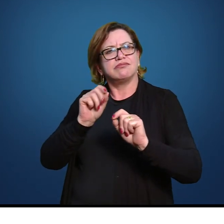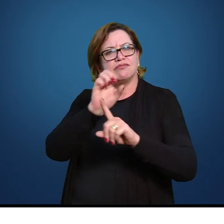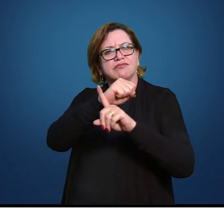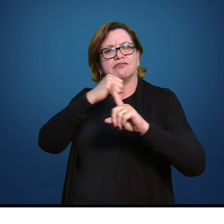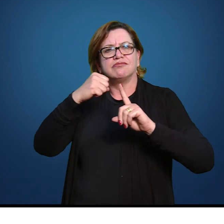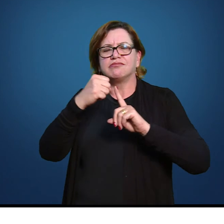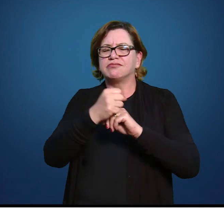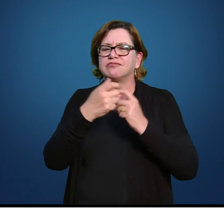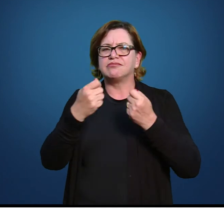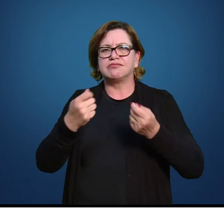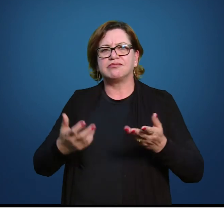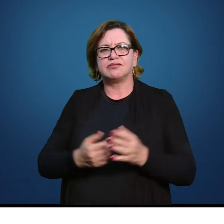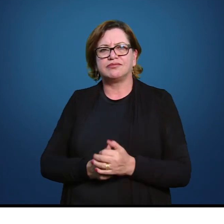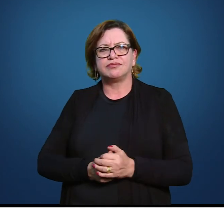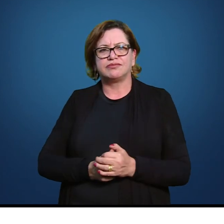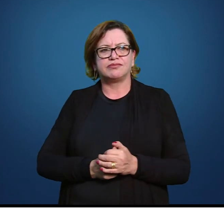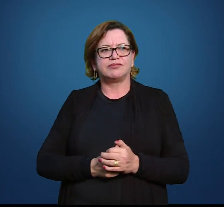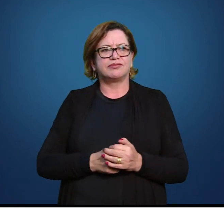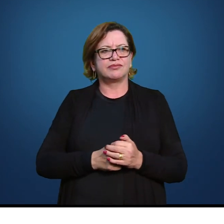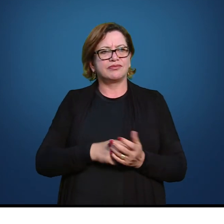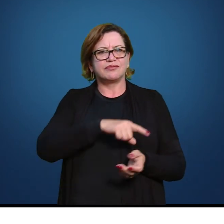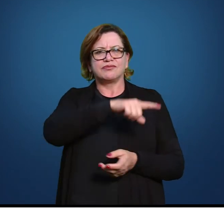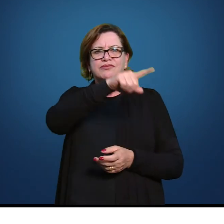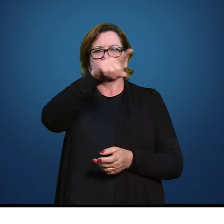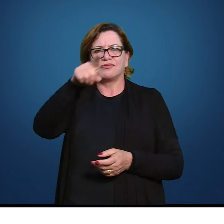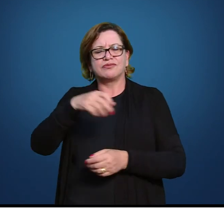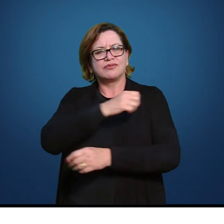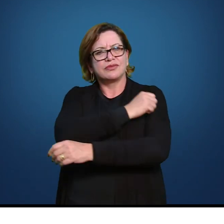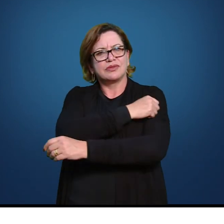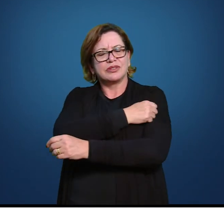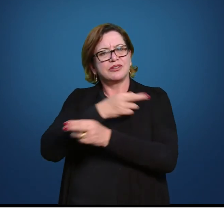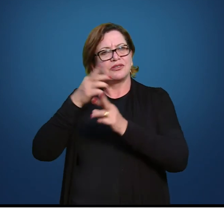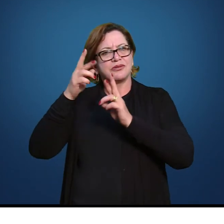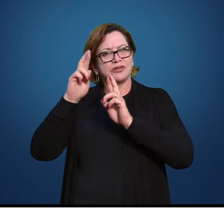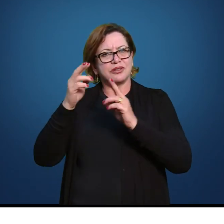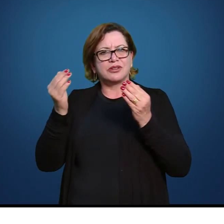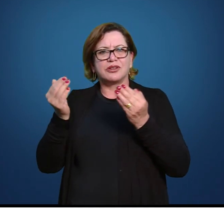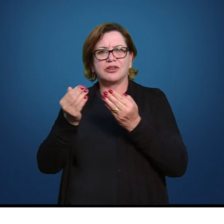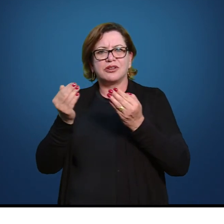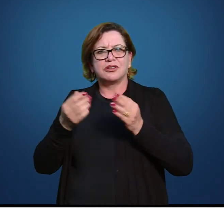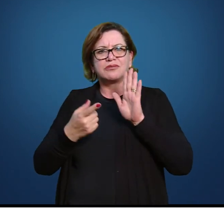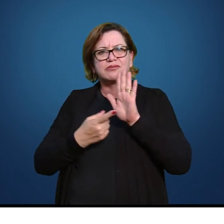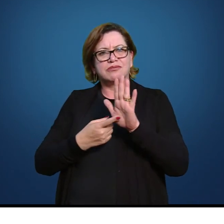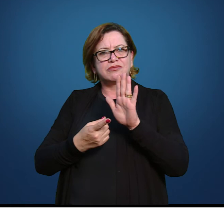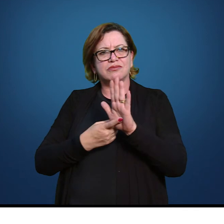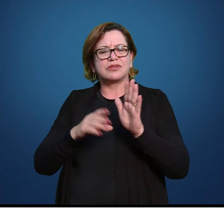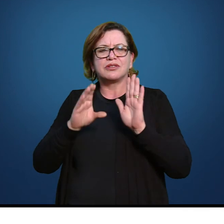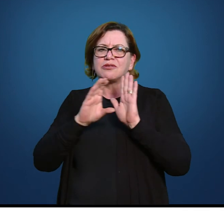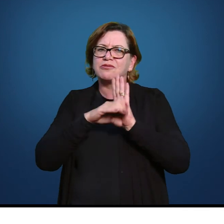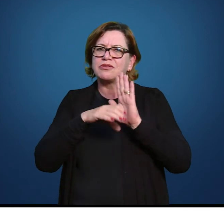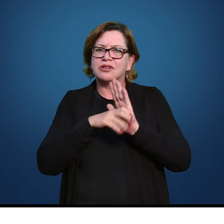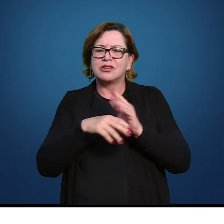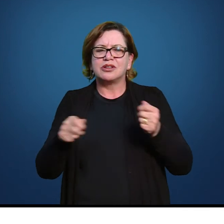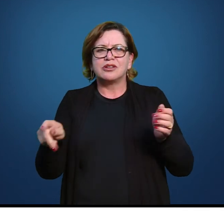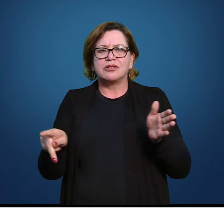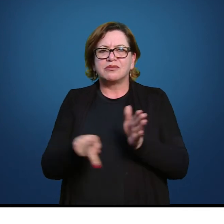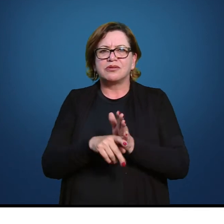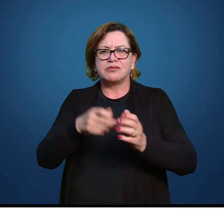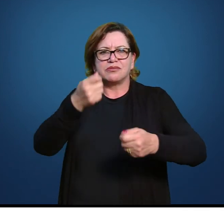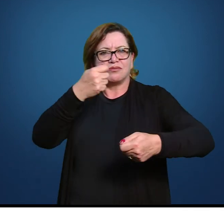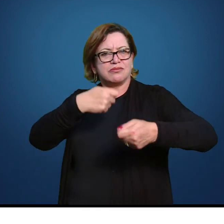do contribuinte. Caros alunos, espero que neste momento nós possamos trazer para vocês alguns conceitos da administração